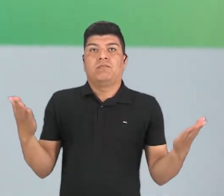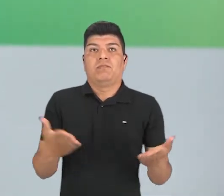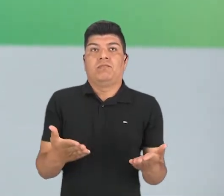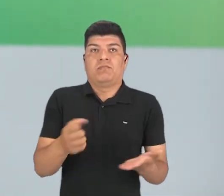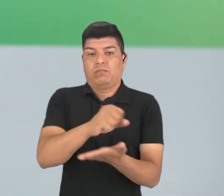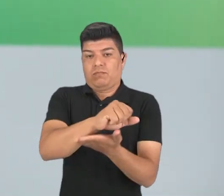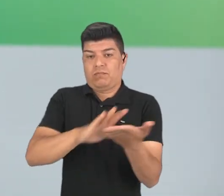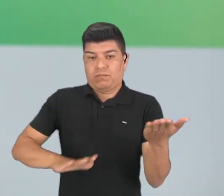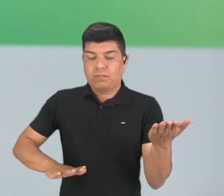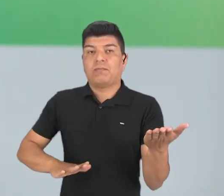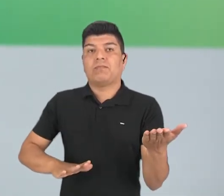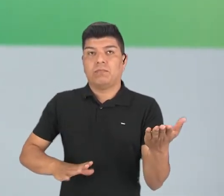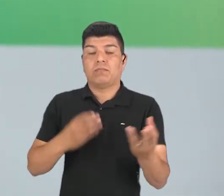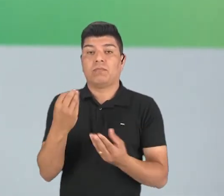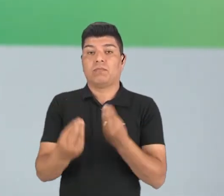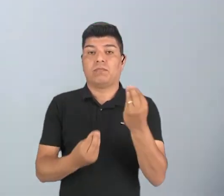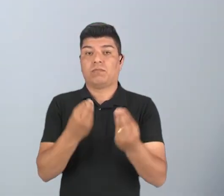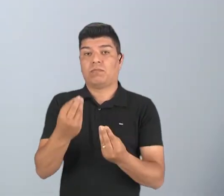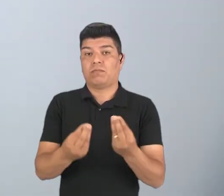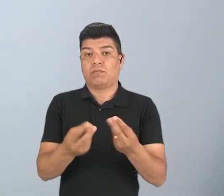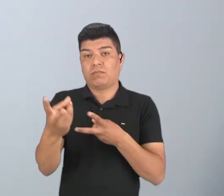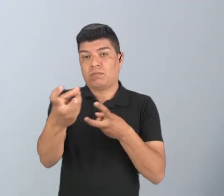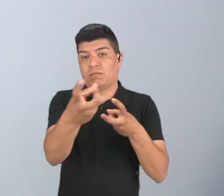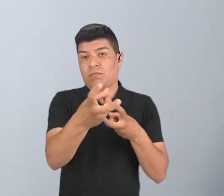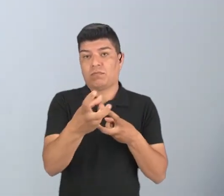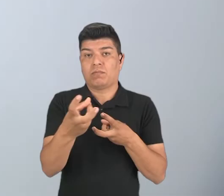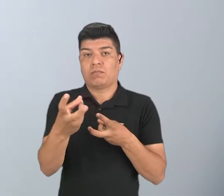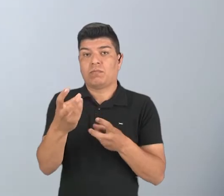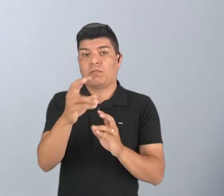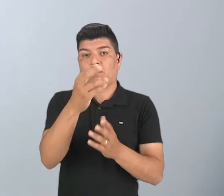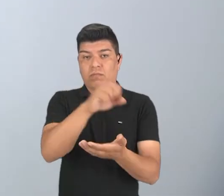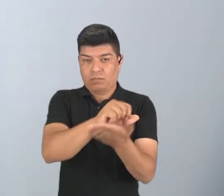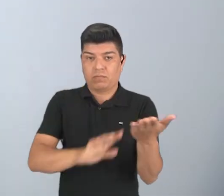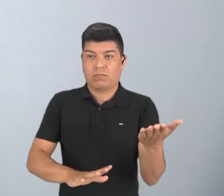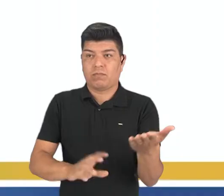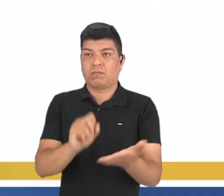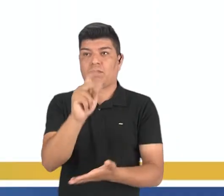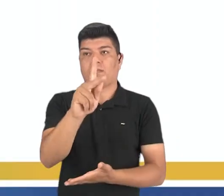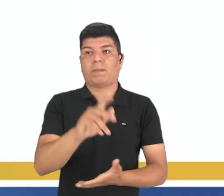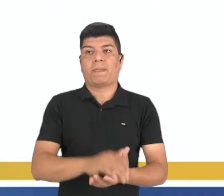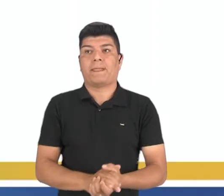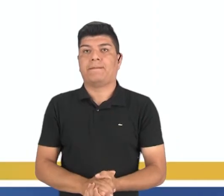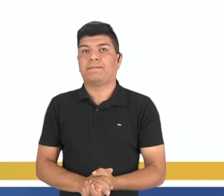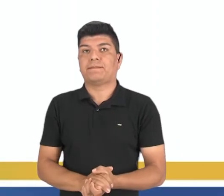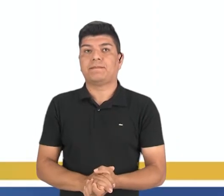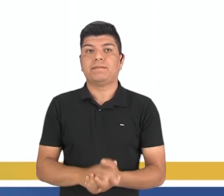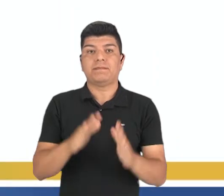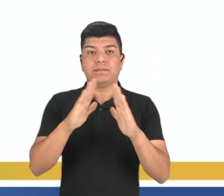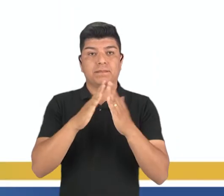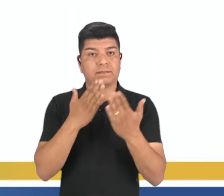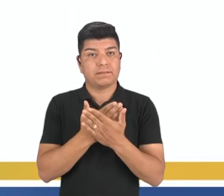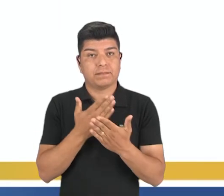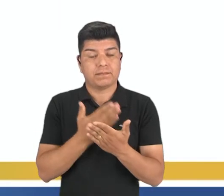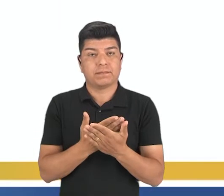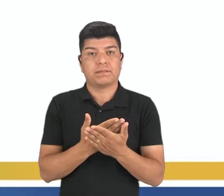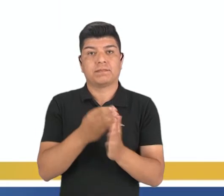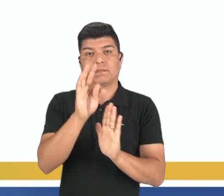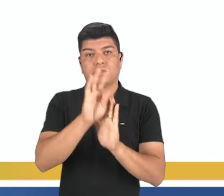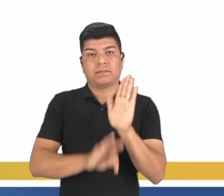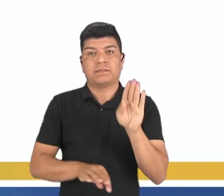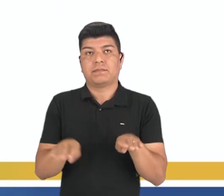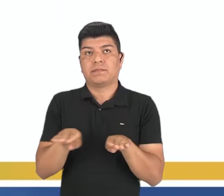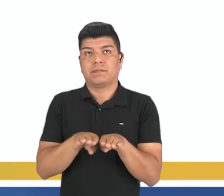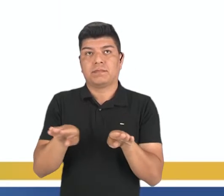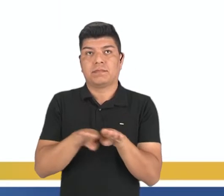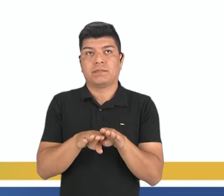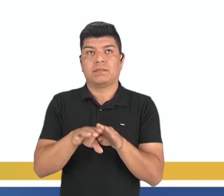ao exercitando, ver como é que a gente identifica isso em uma atividade. A escola. Esse texto também é